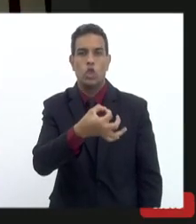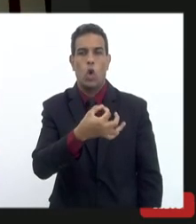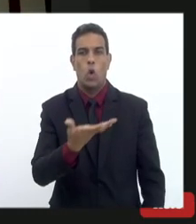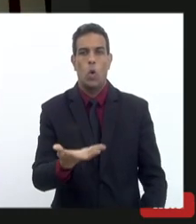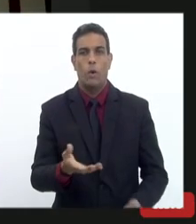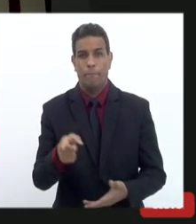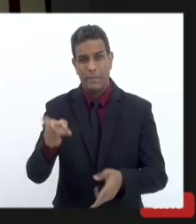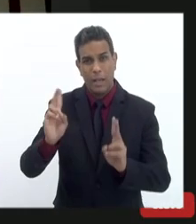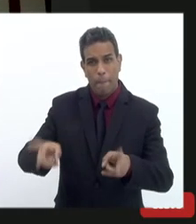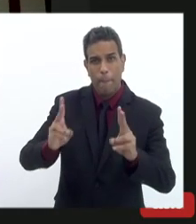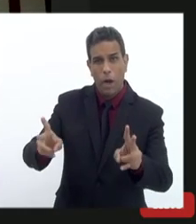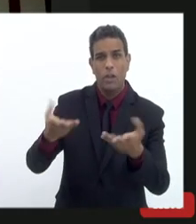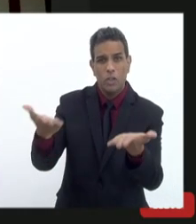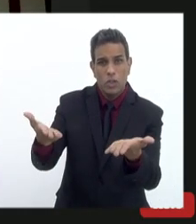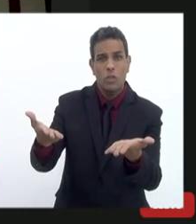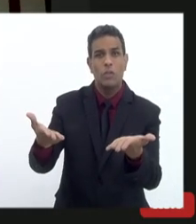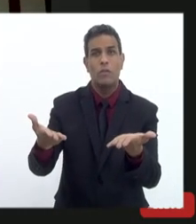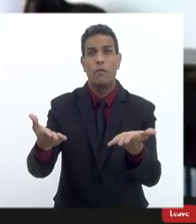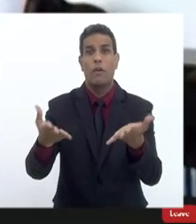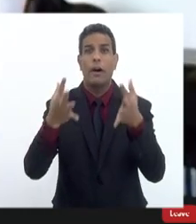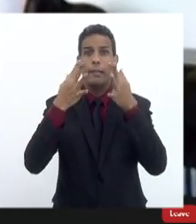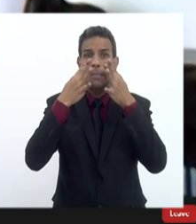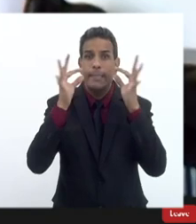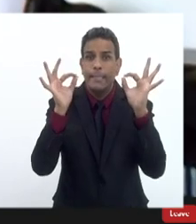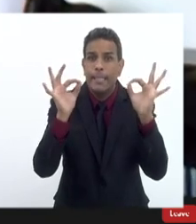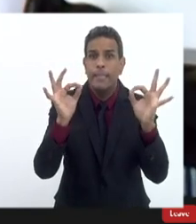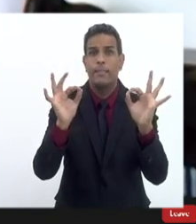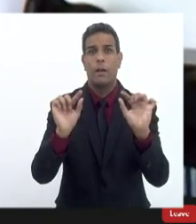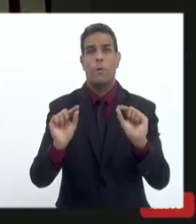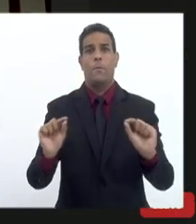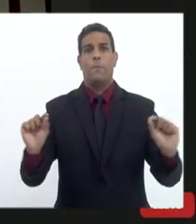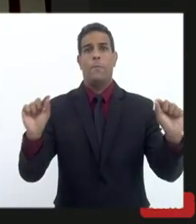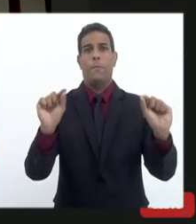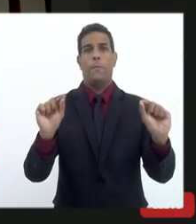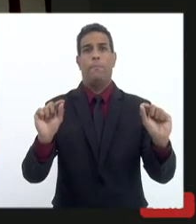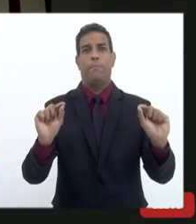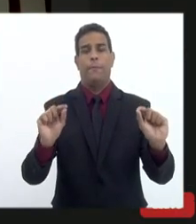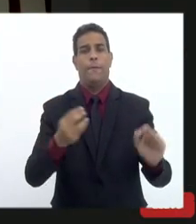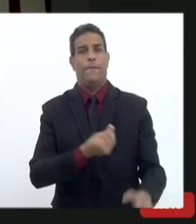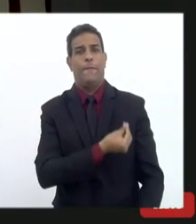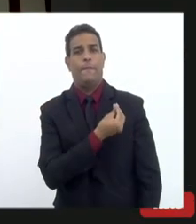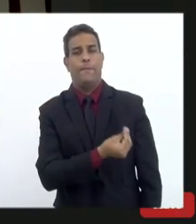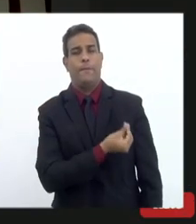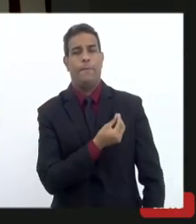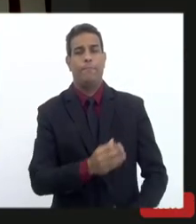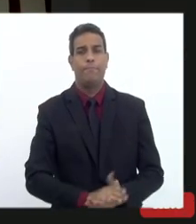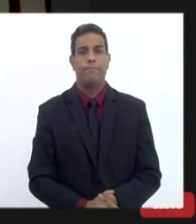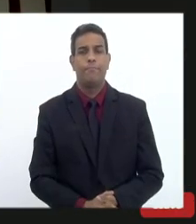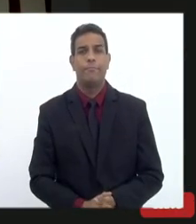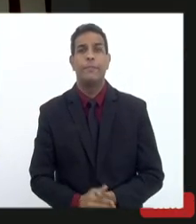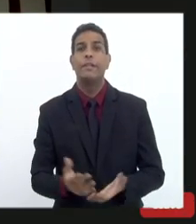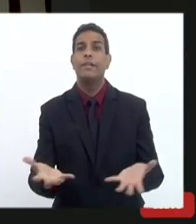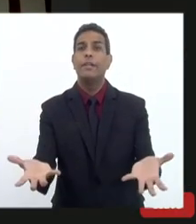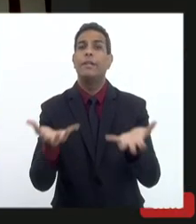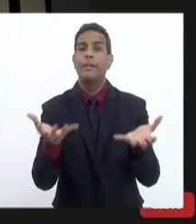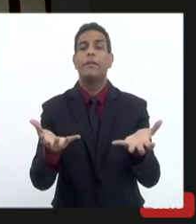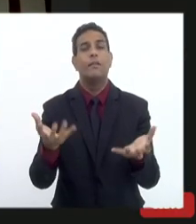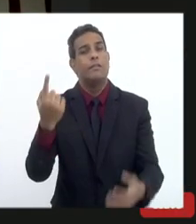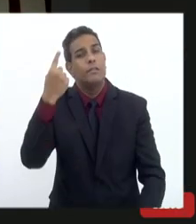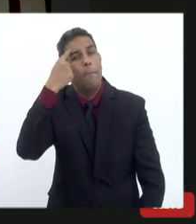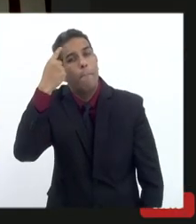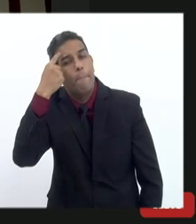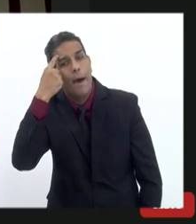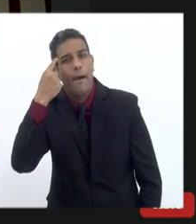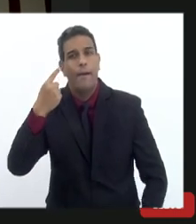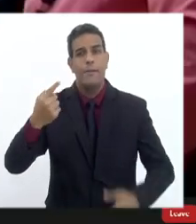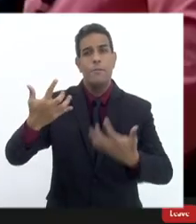Oi, pode continuar, secretário. Peço, por favor, atenção aos microfones aí dos participantes. O que a gente quer, o que a gente pensa, acho que